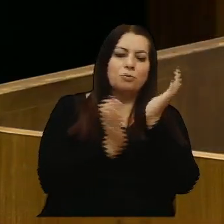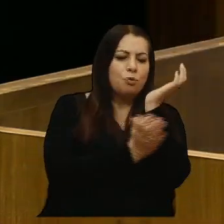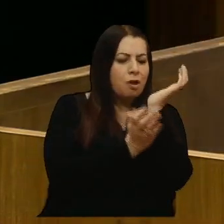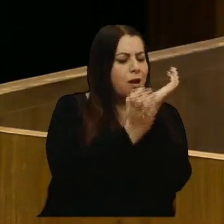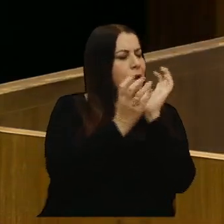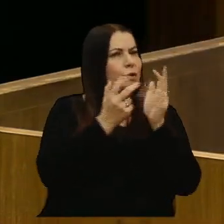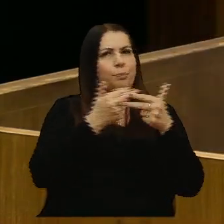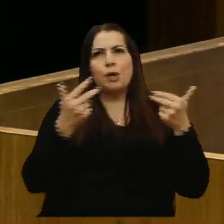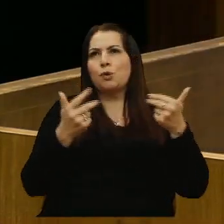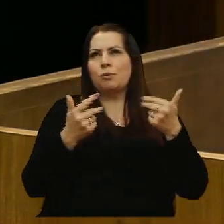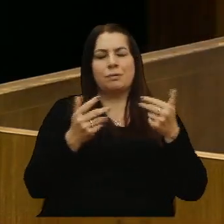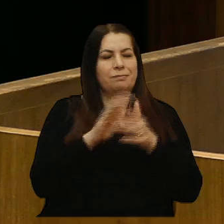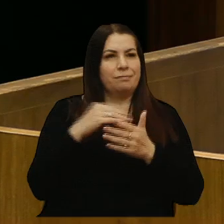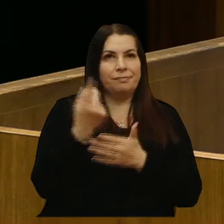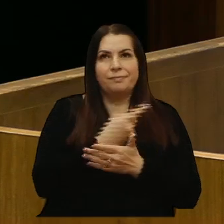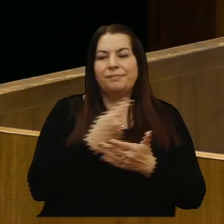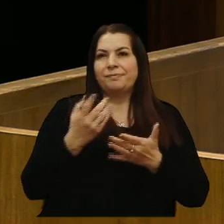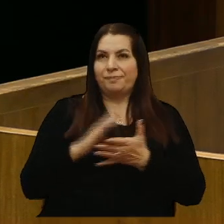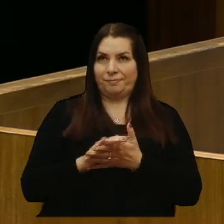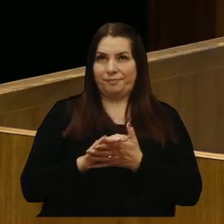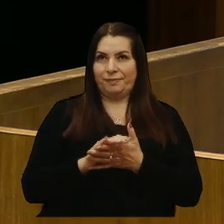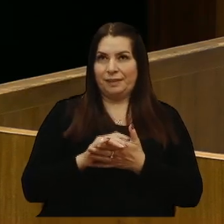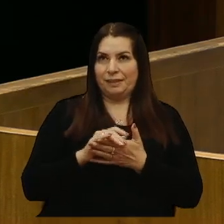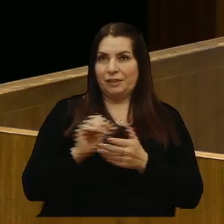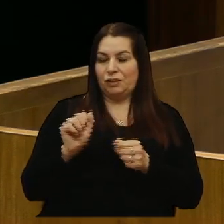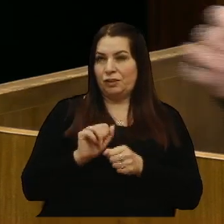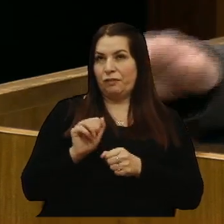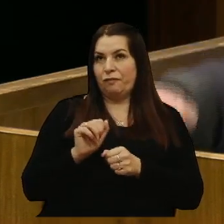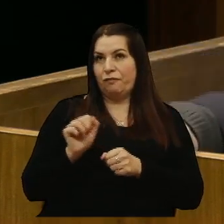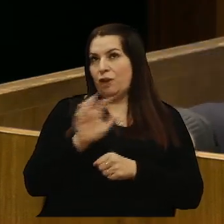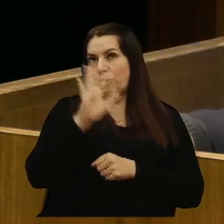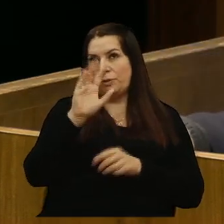é uma corrente que agrega valores para a